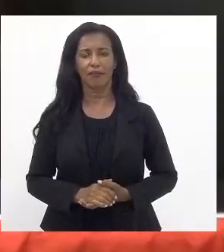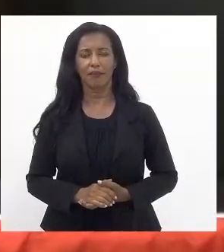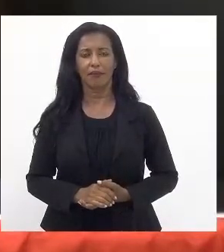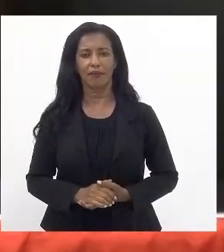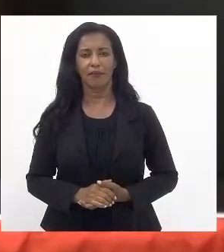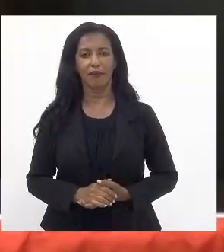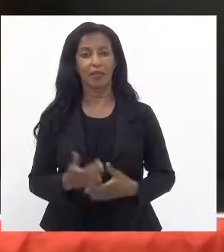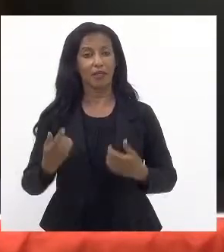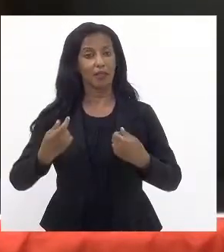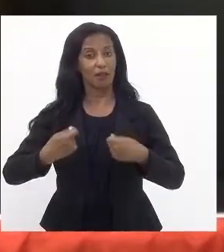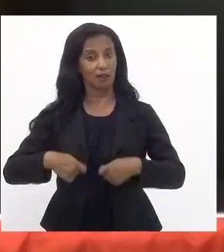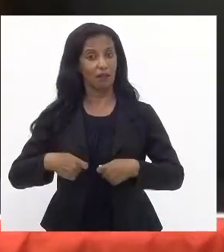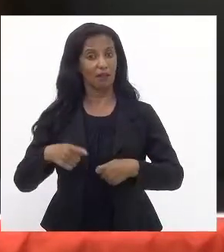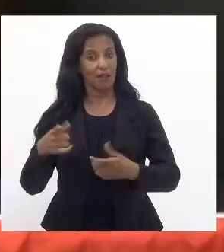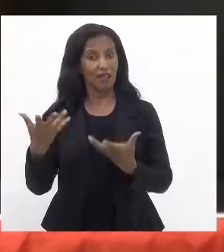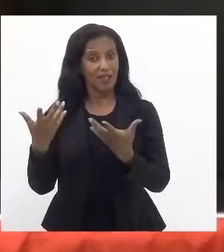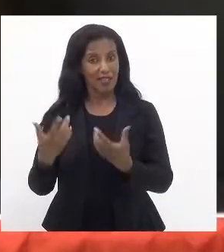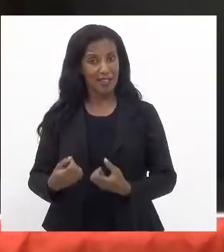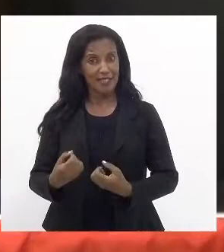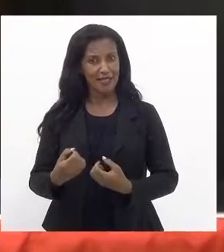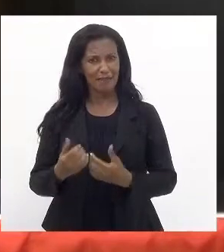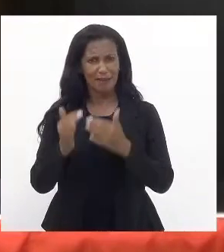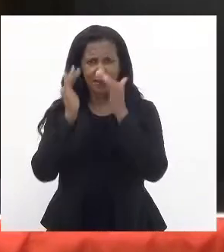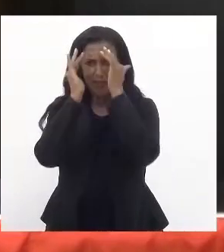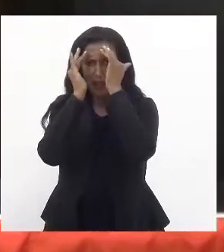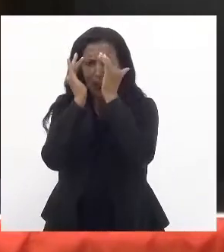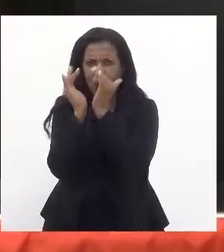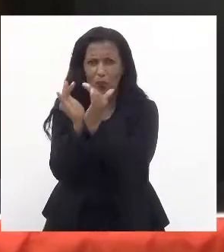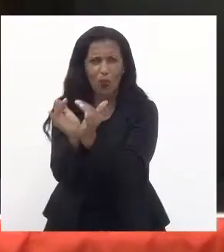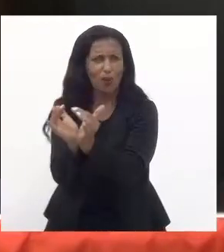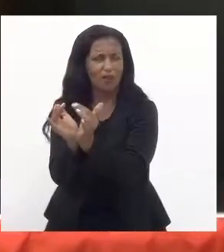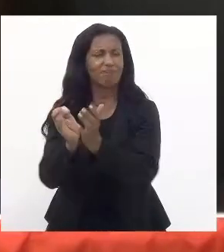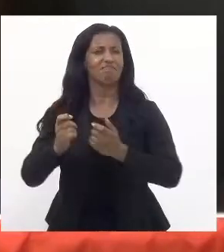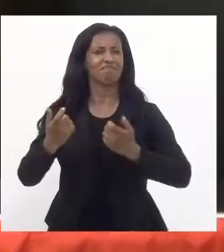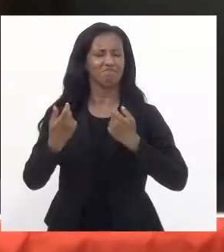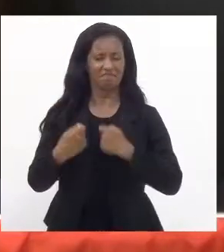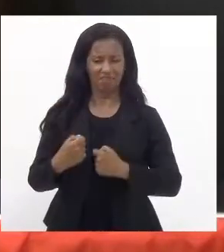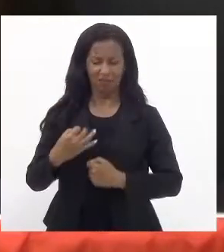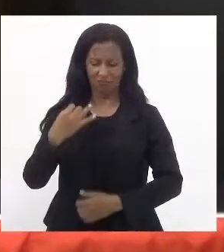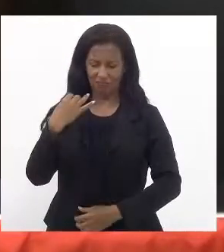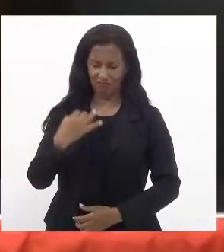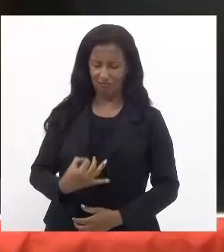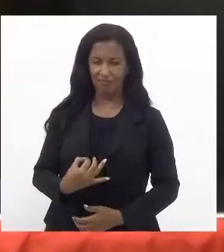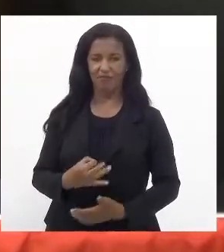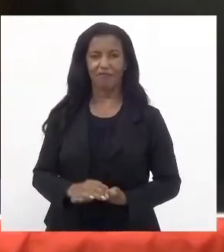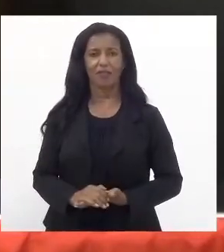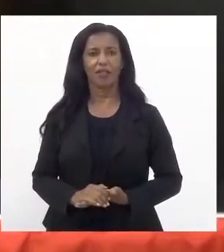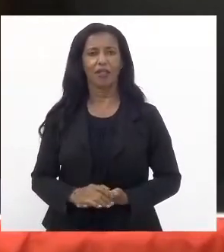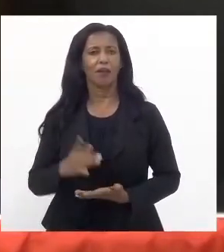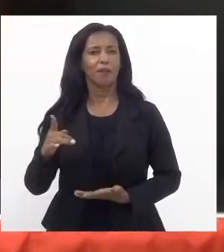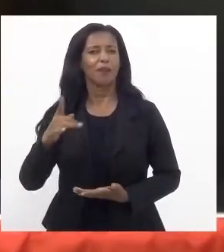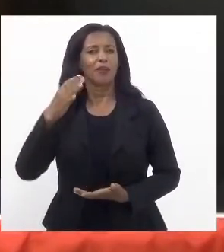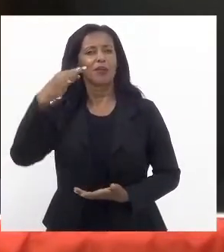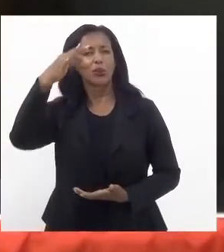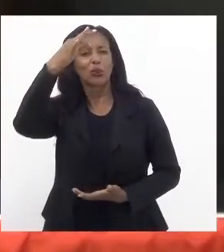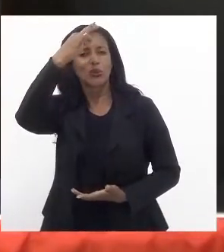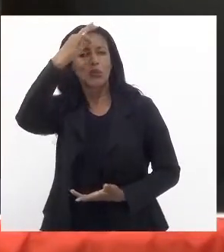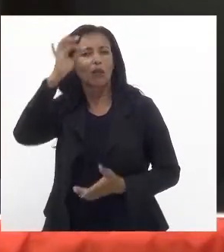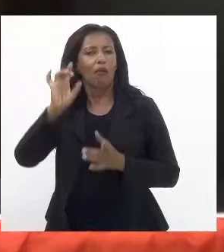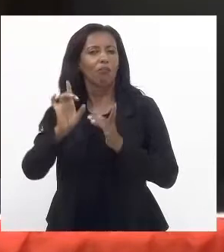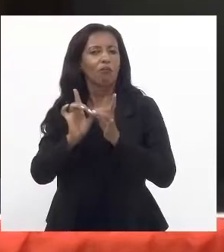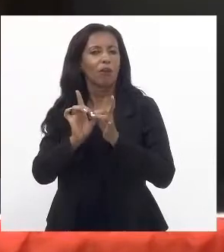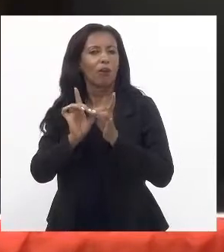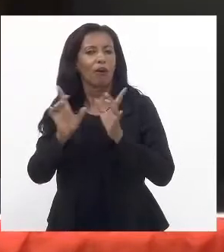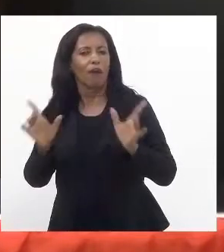que deveria ele receber essa honraria. Absolutamente convicto. Pelo seu espírito